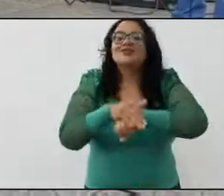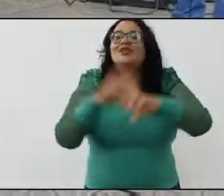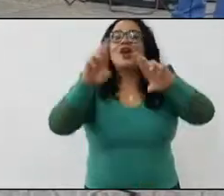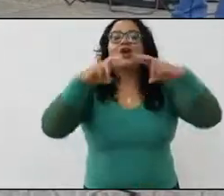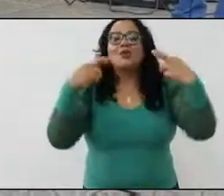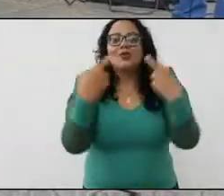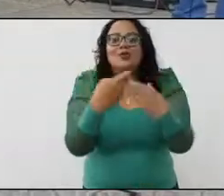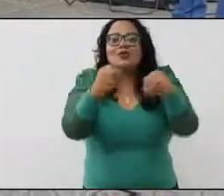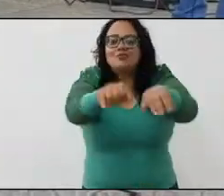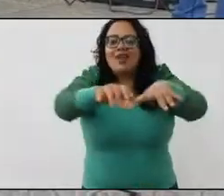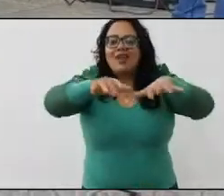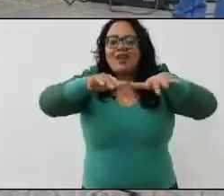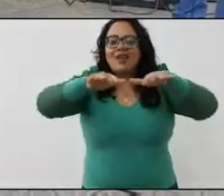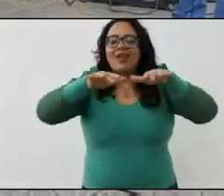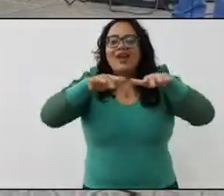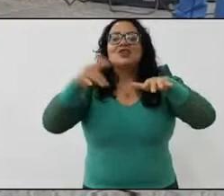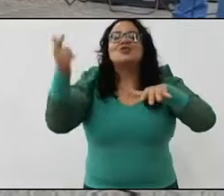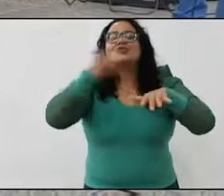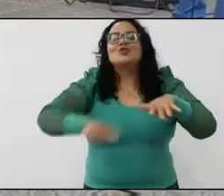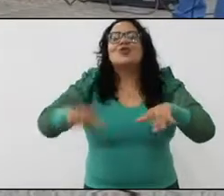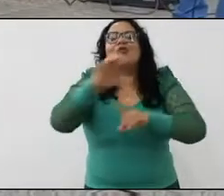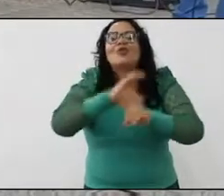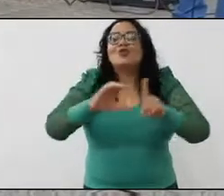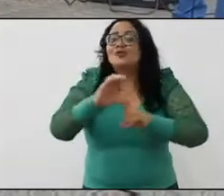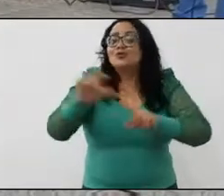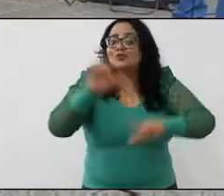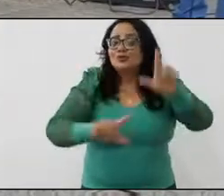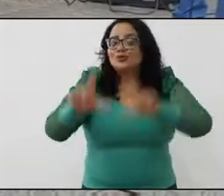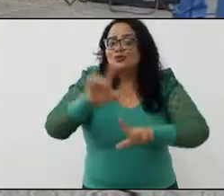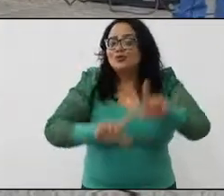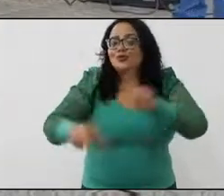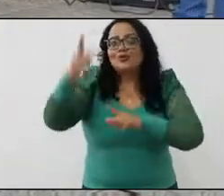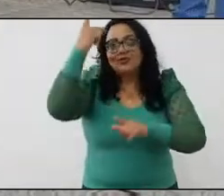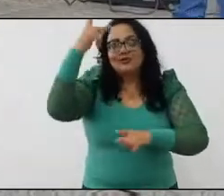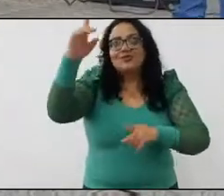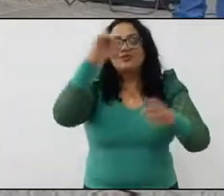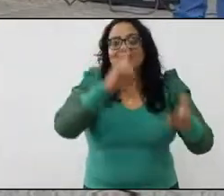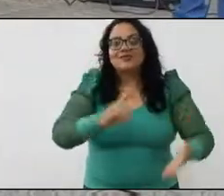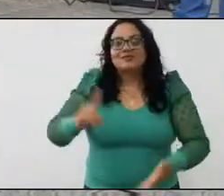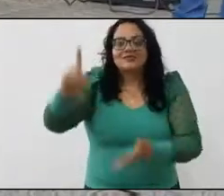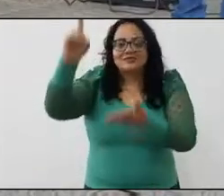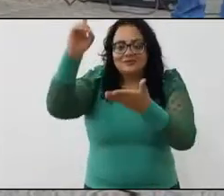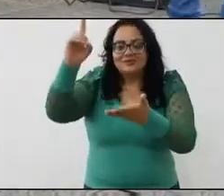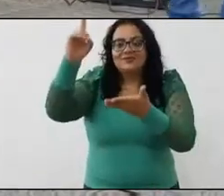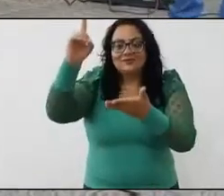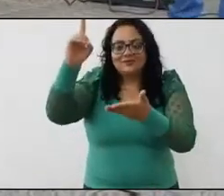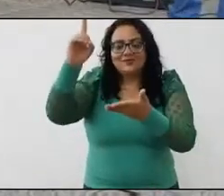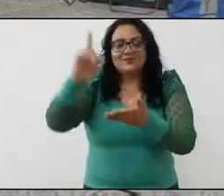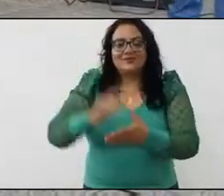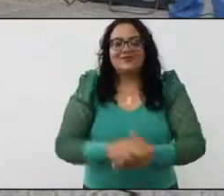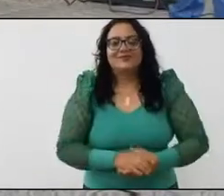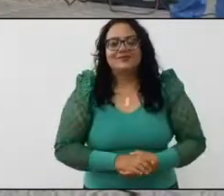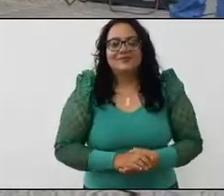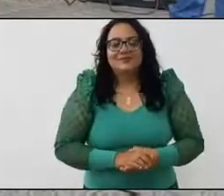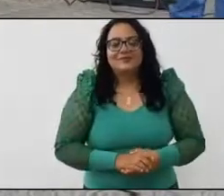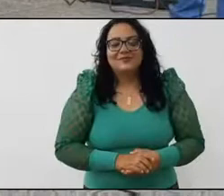reunidos para mais um culto de louvor e adoração ao nome santo do nosso